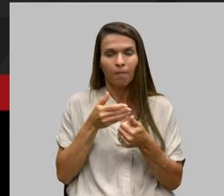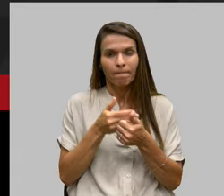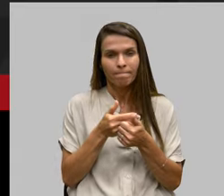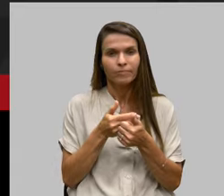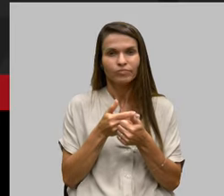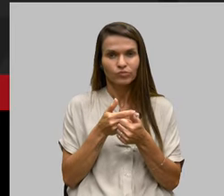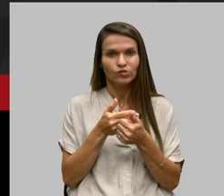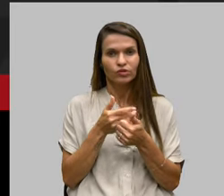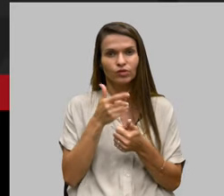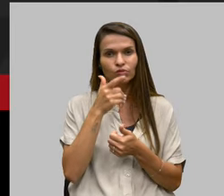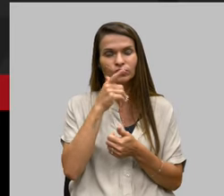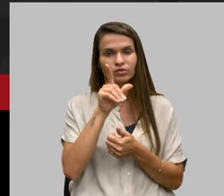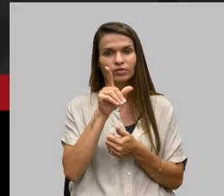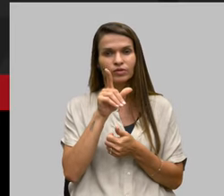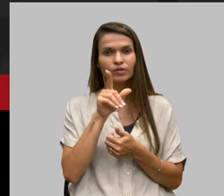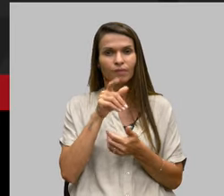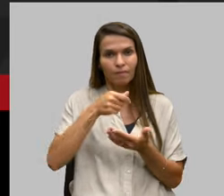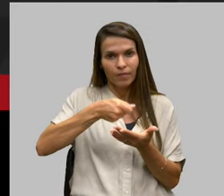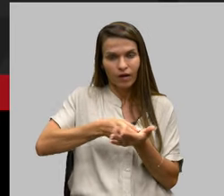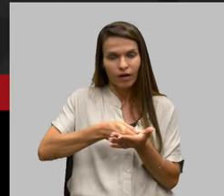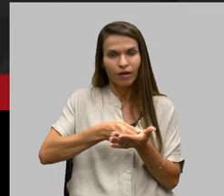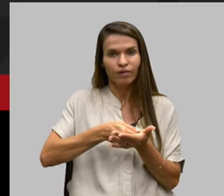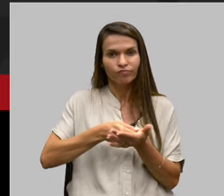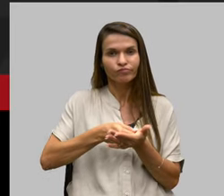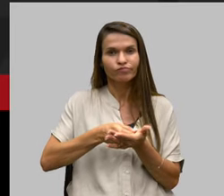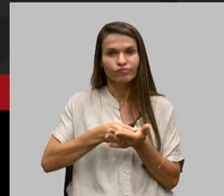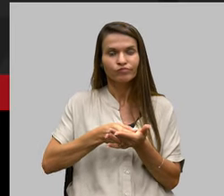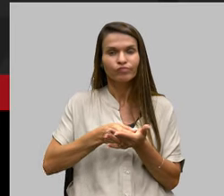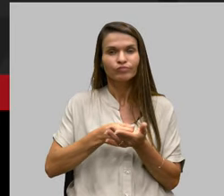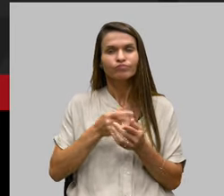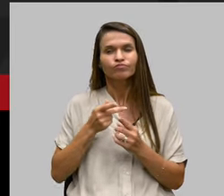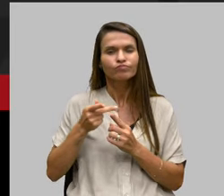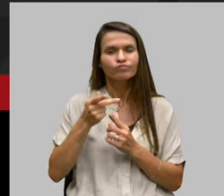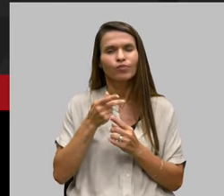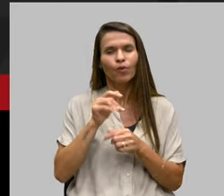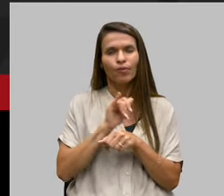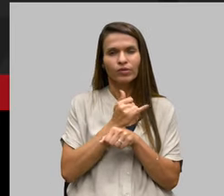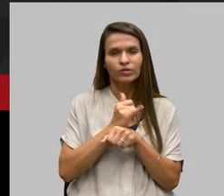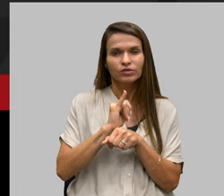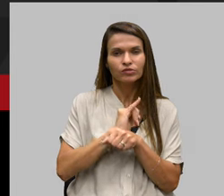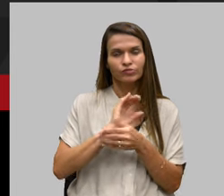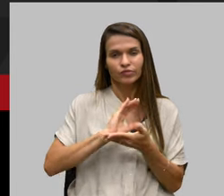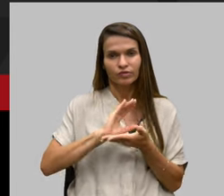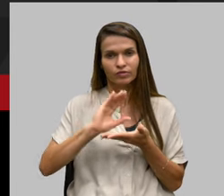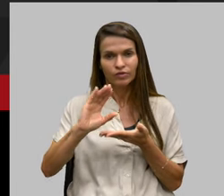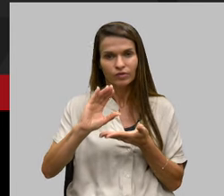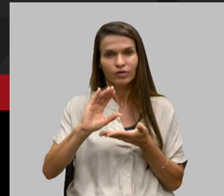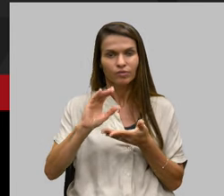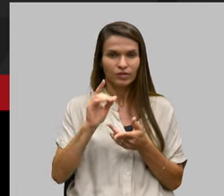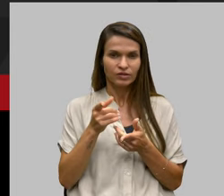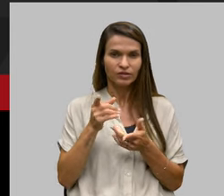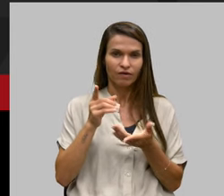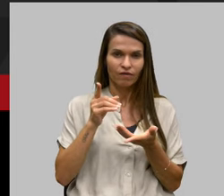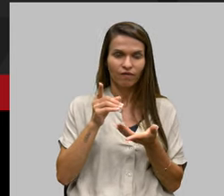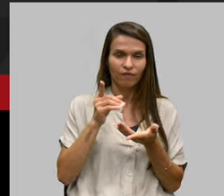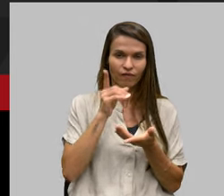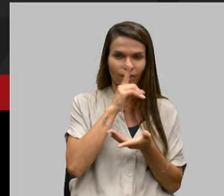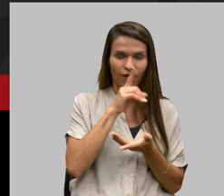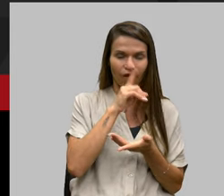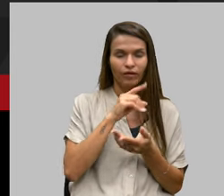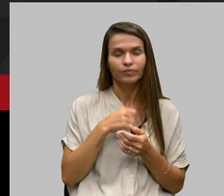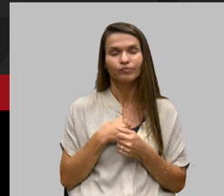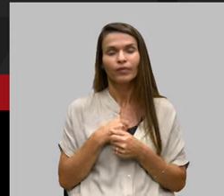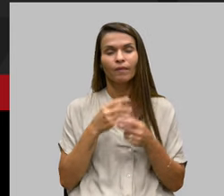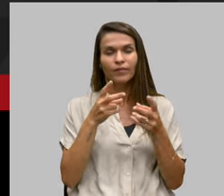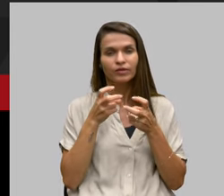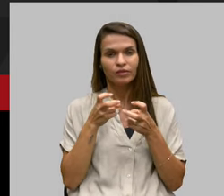conseguia cobrir eh e aí buscou-se inicialmente alguns métodos de financiamento para esse déficit o que se percebeu naquele momento